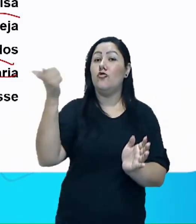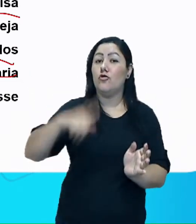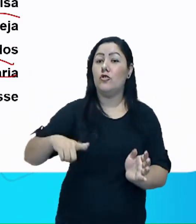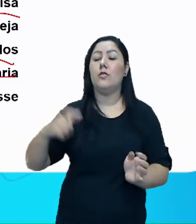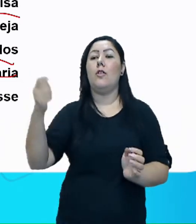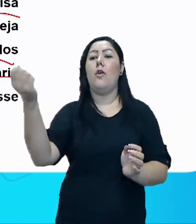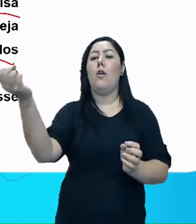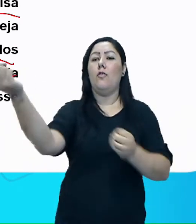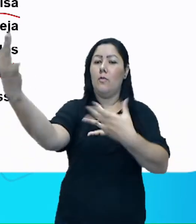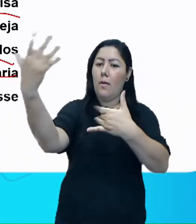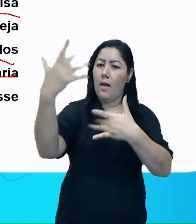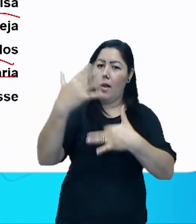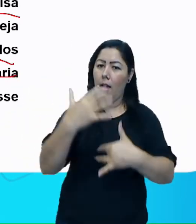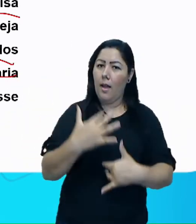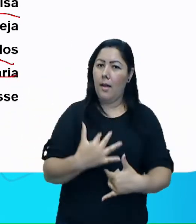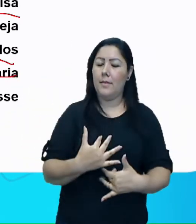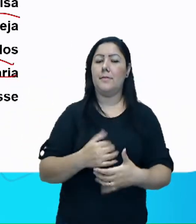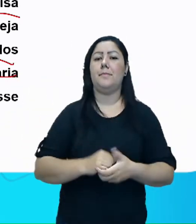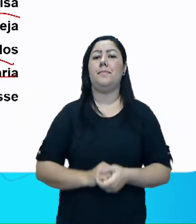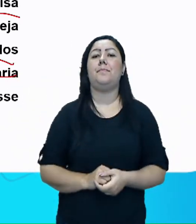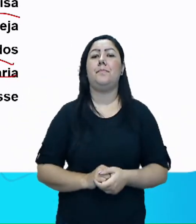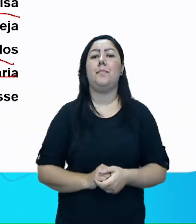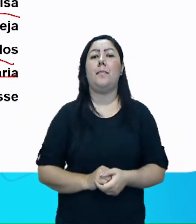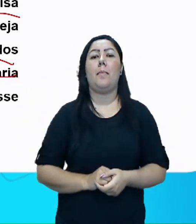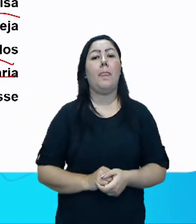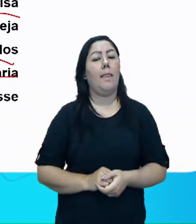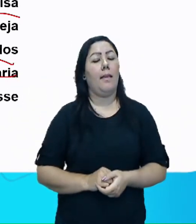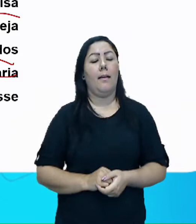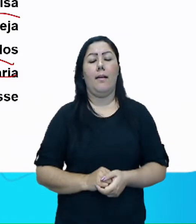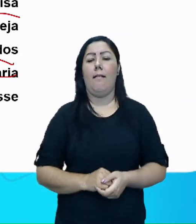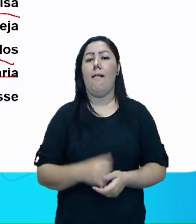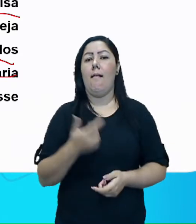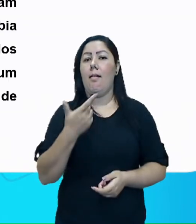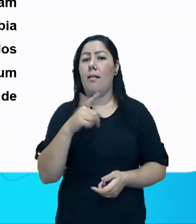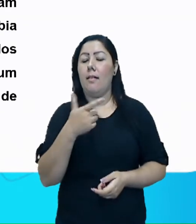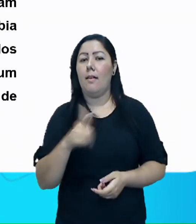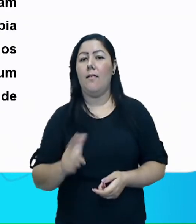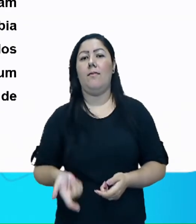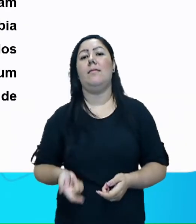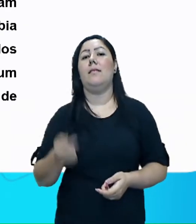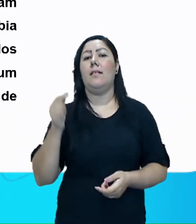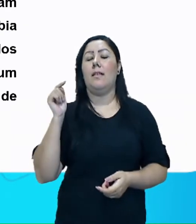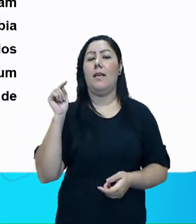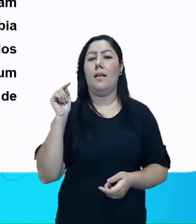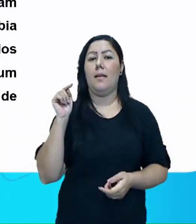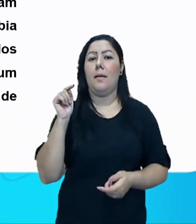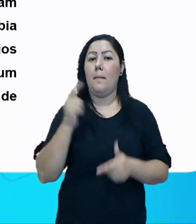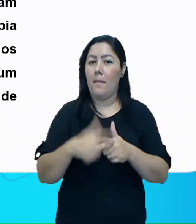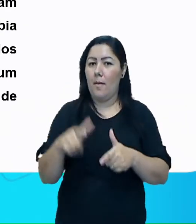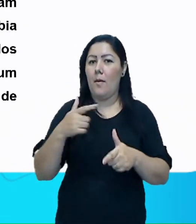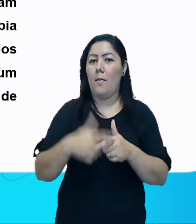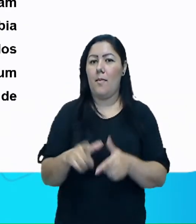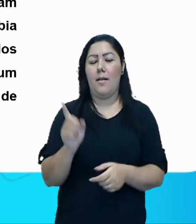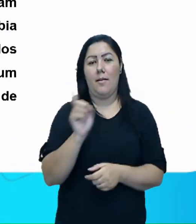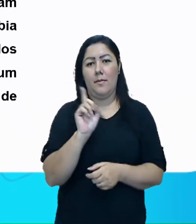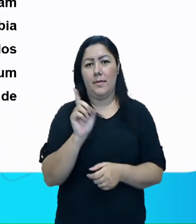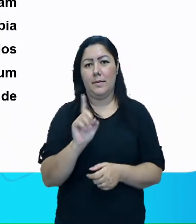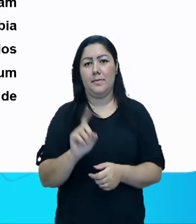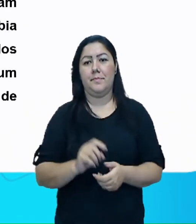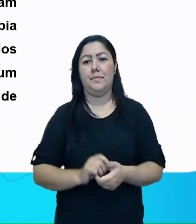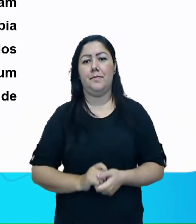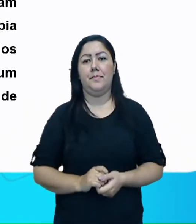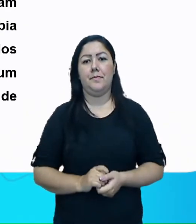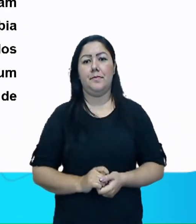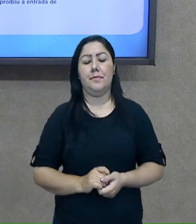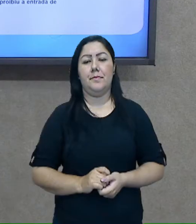imigratória. Infelizmente, não temos esse problema. Então, imaginando isso,